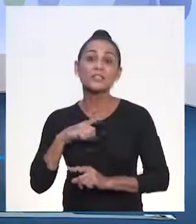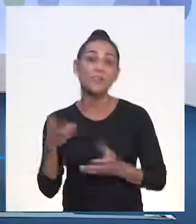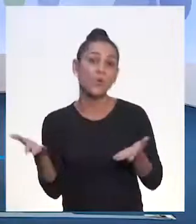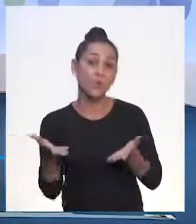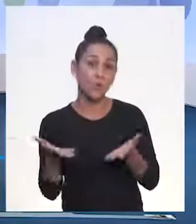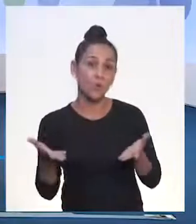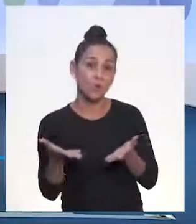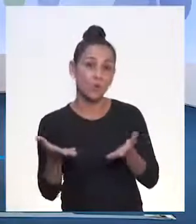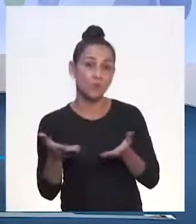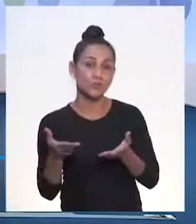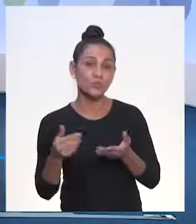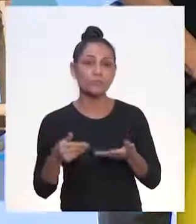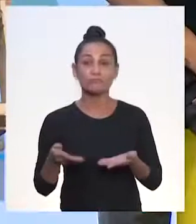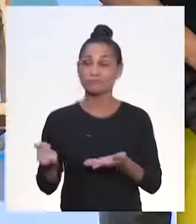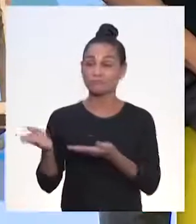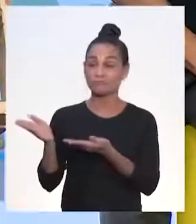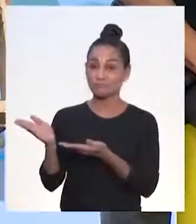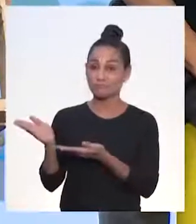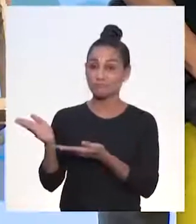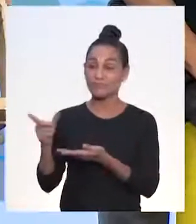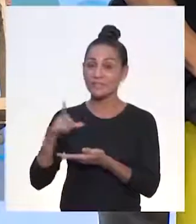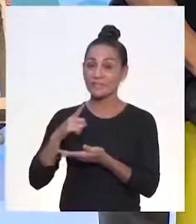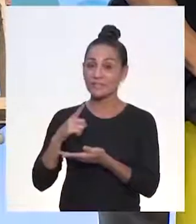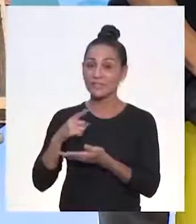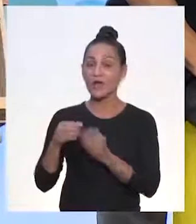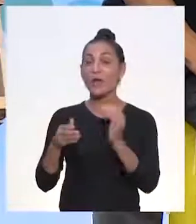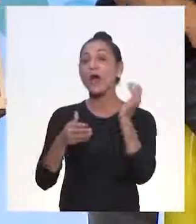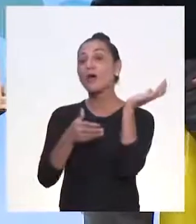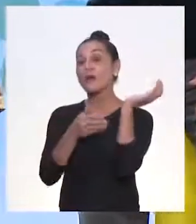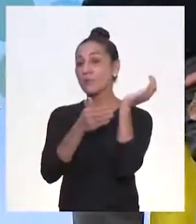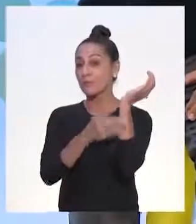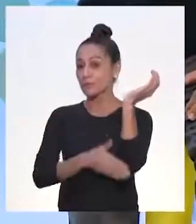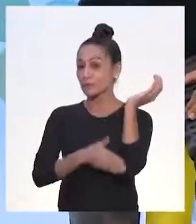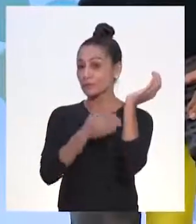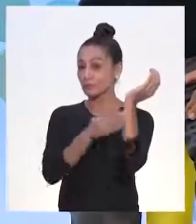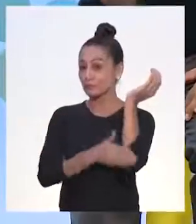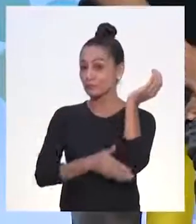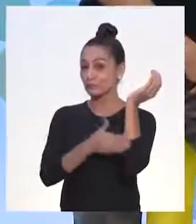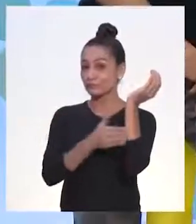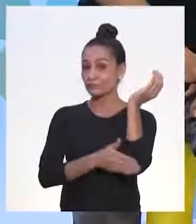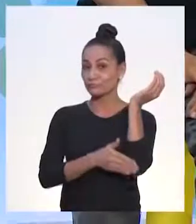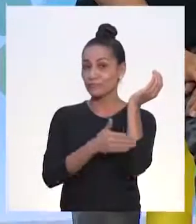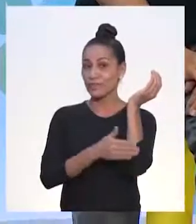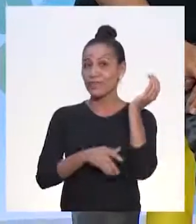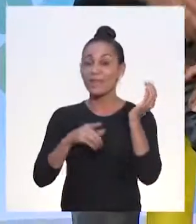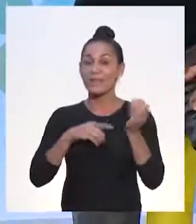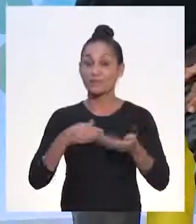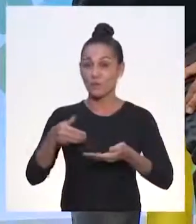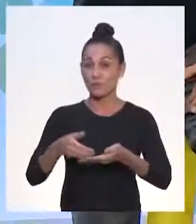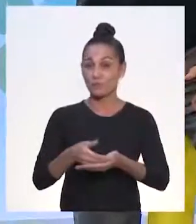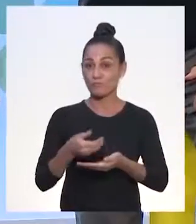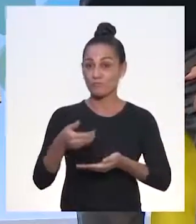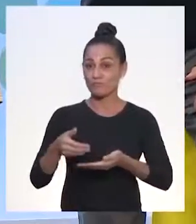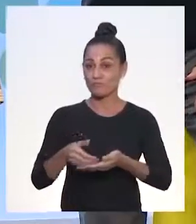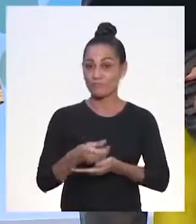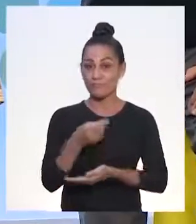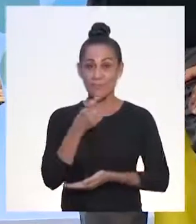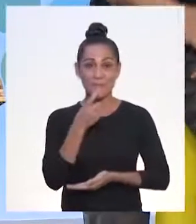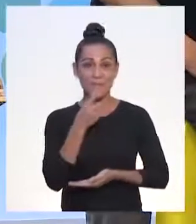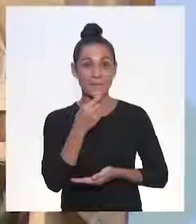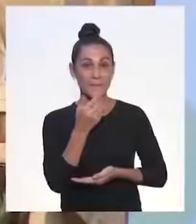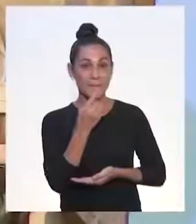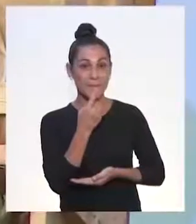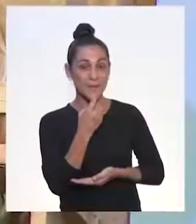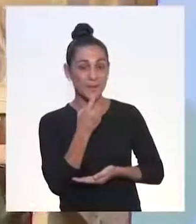tenho aqui no palco para vocês? Eu tenho abacaxi. Então, eu tenho abacaxi. Eu tenho mamão. Então, eu tenho